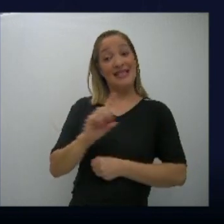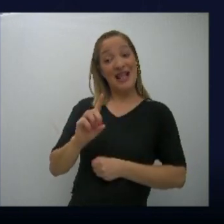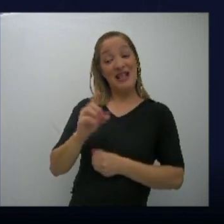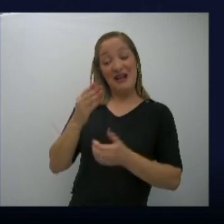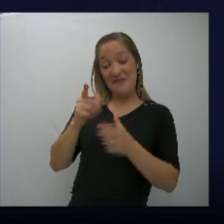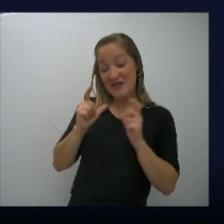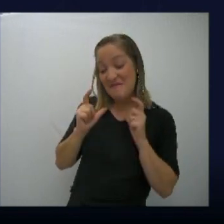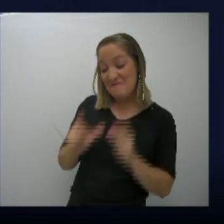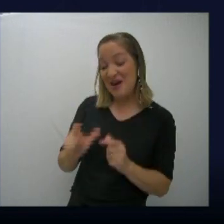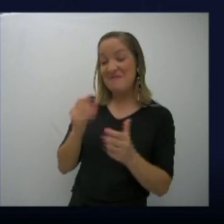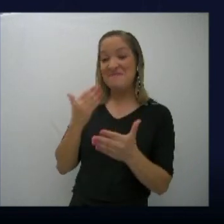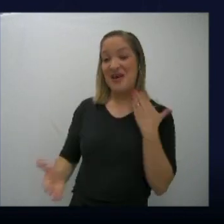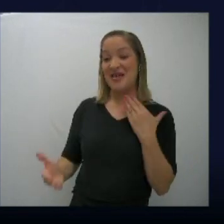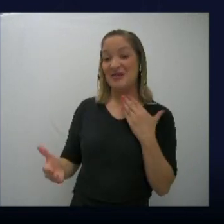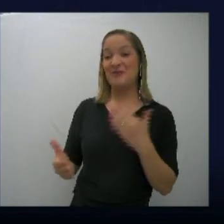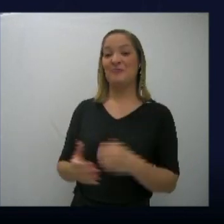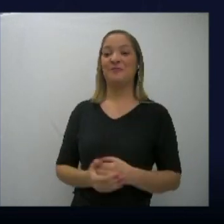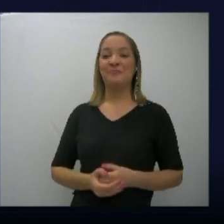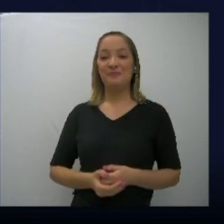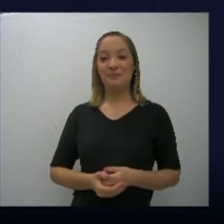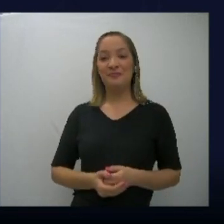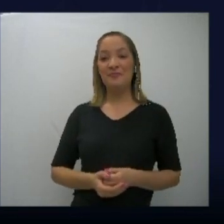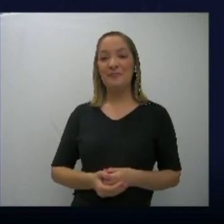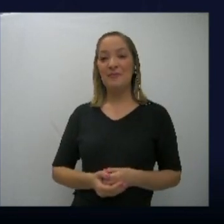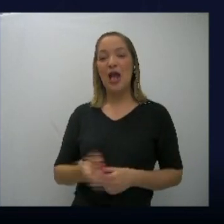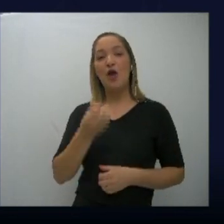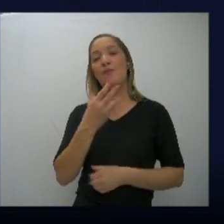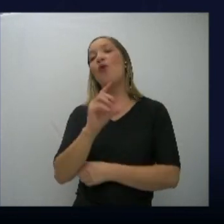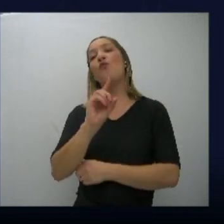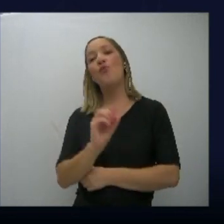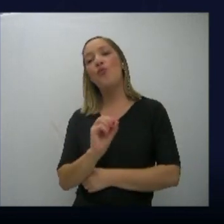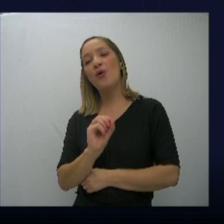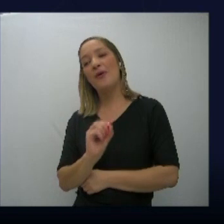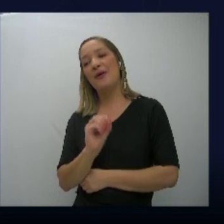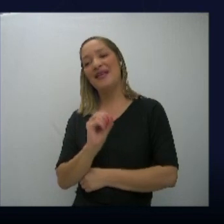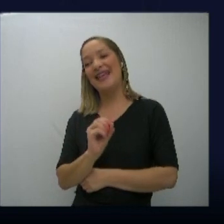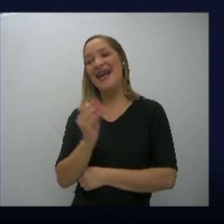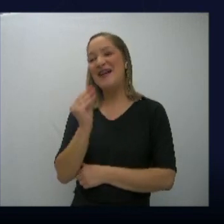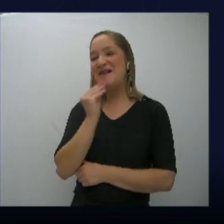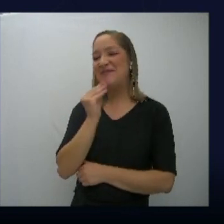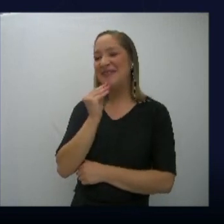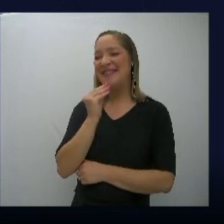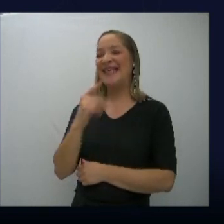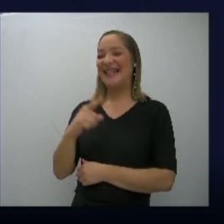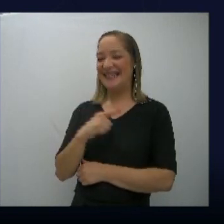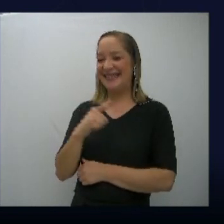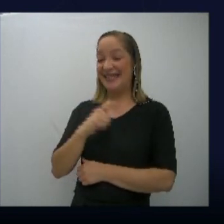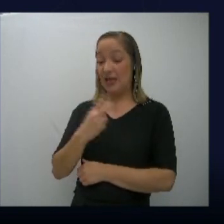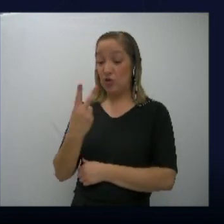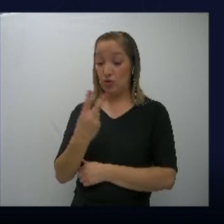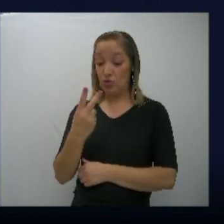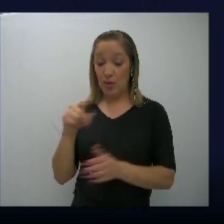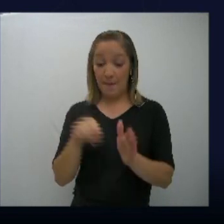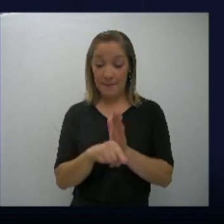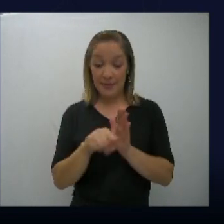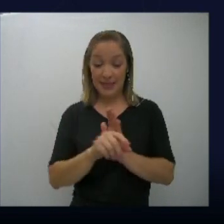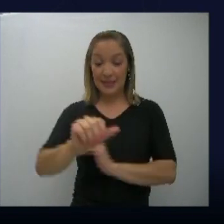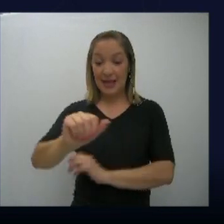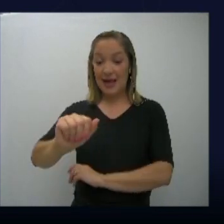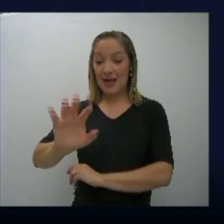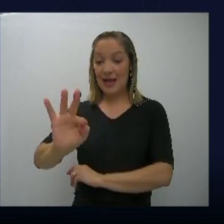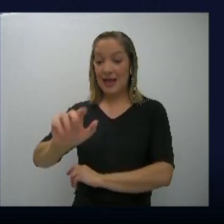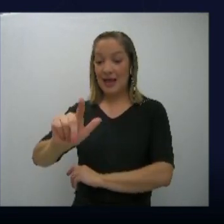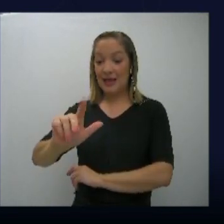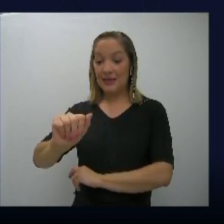lado bom tem muita oportunidade de uma coisa com essas duas pesquisas Atlântico ou uma outra não passar Deus